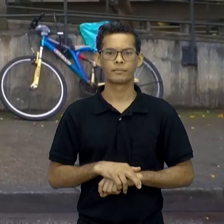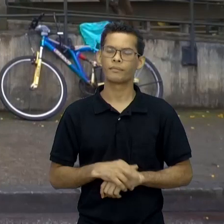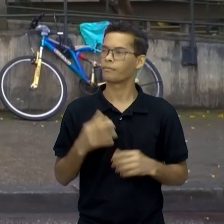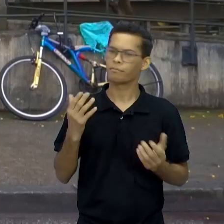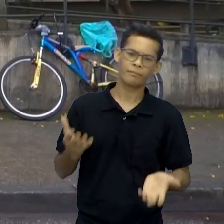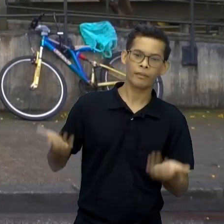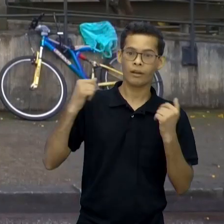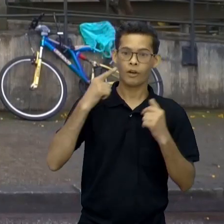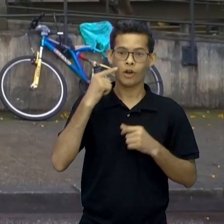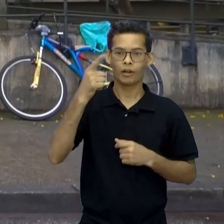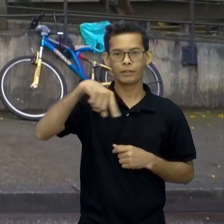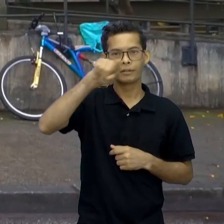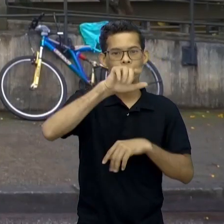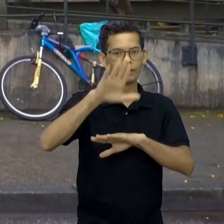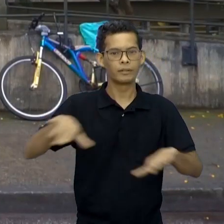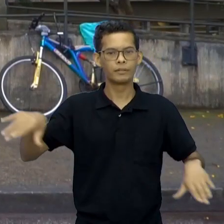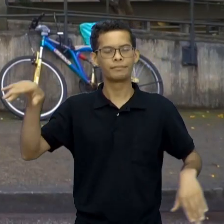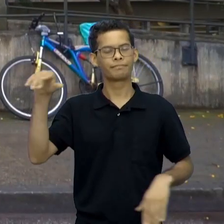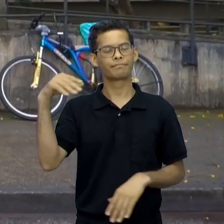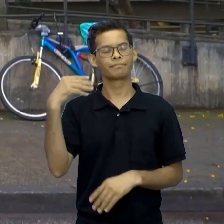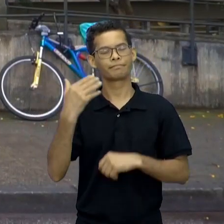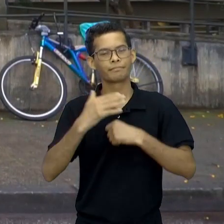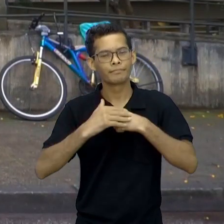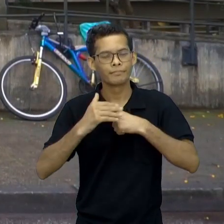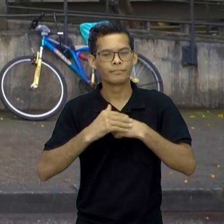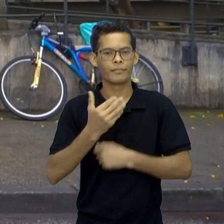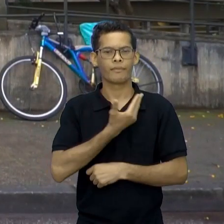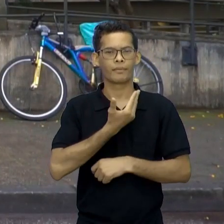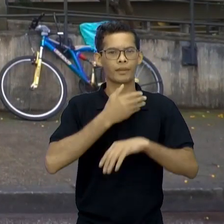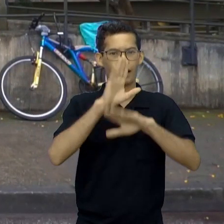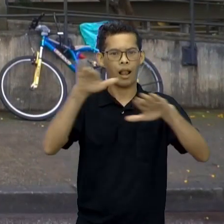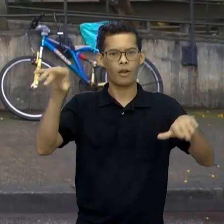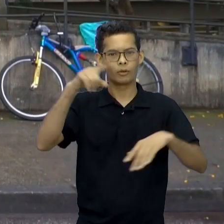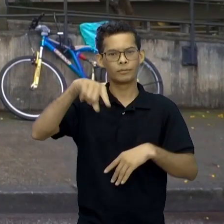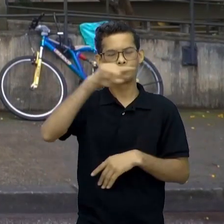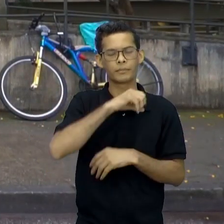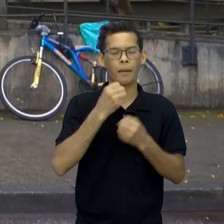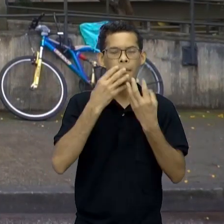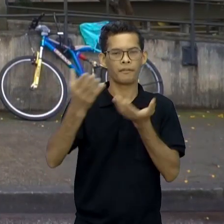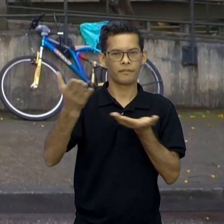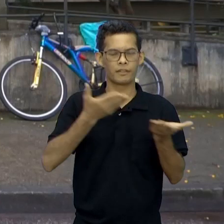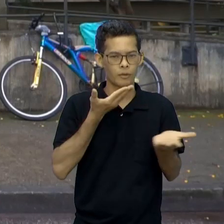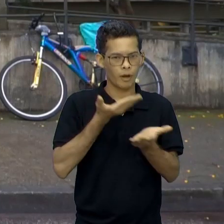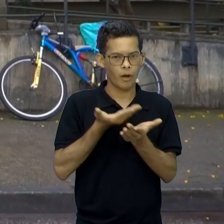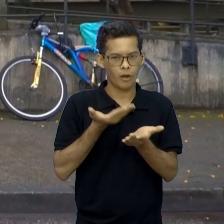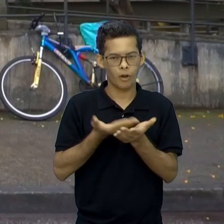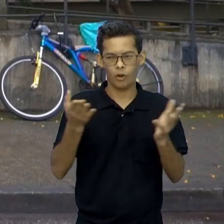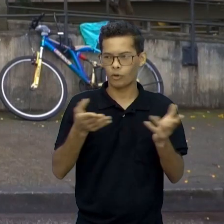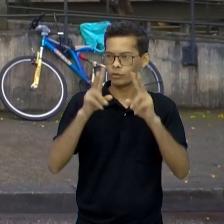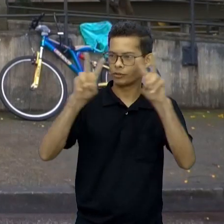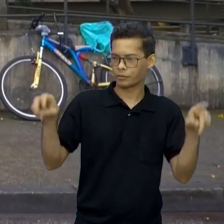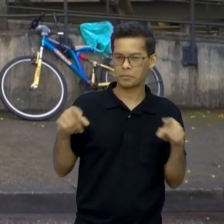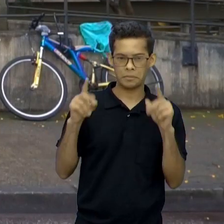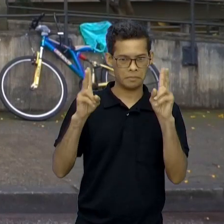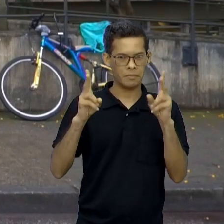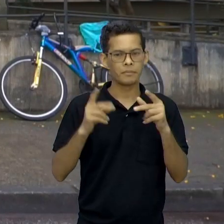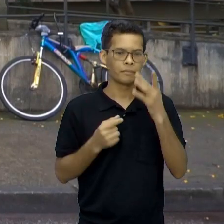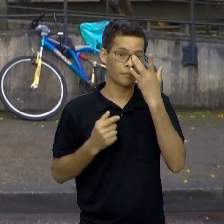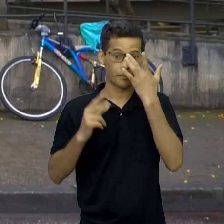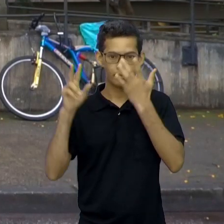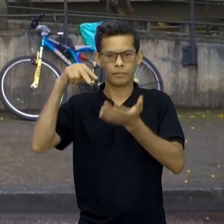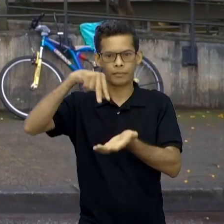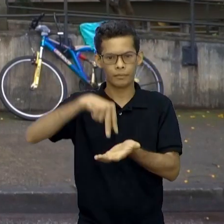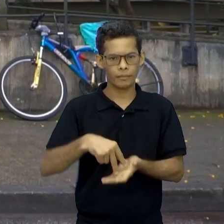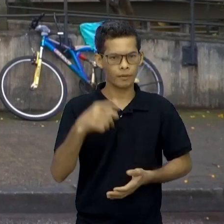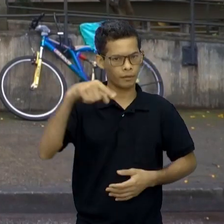Fala, estudantes queridos! Bem-vindos a mais essa aula de fenômenos ondulatórios. A aula de hoje eu estou na parte